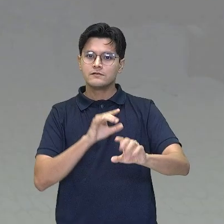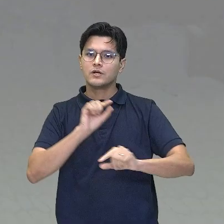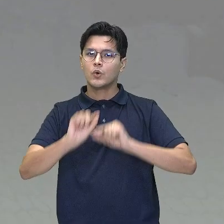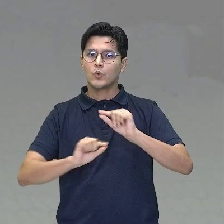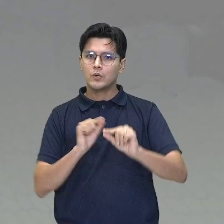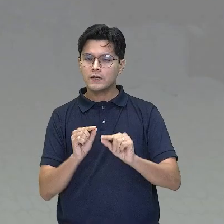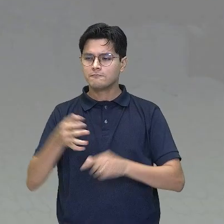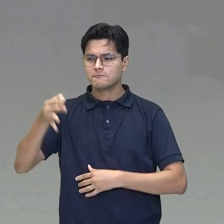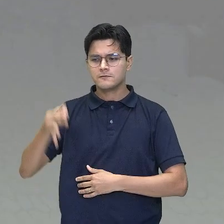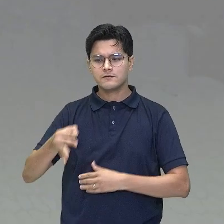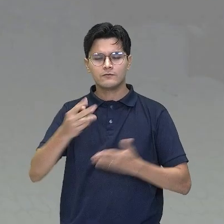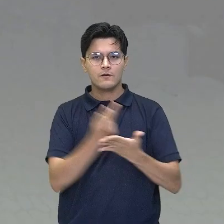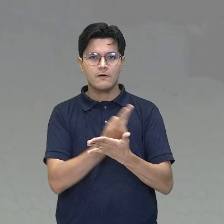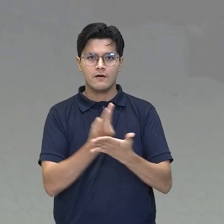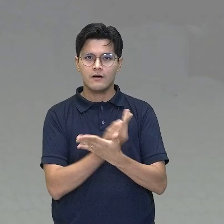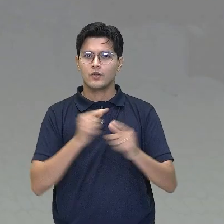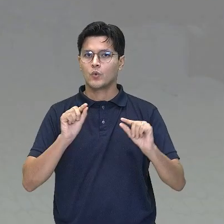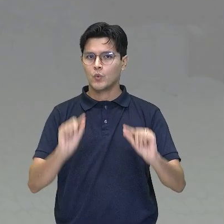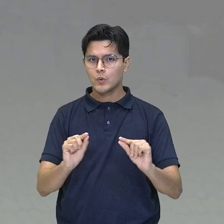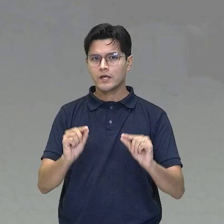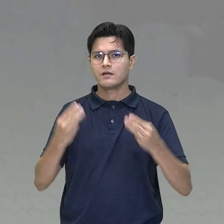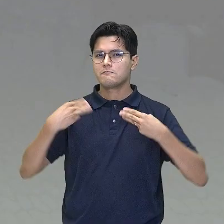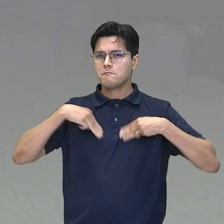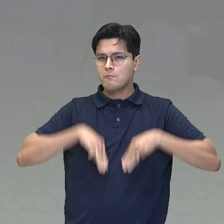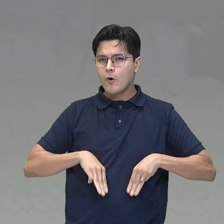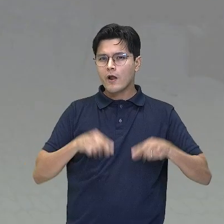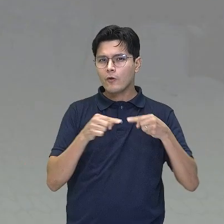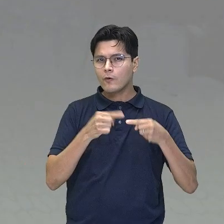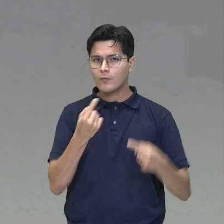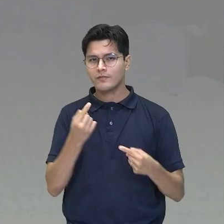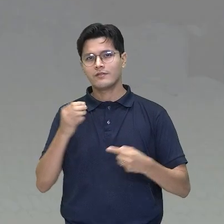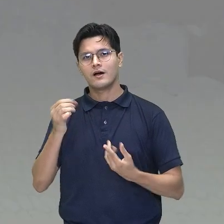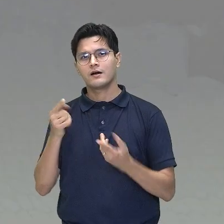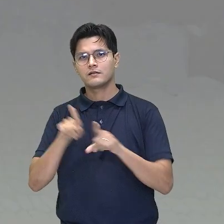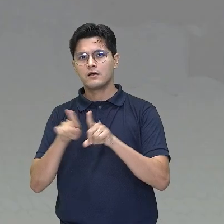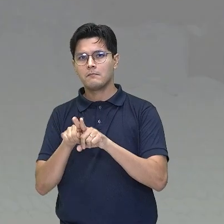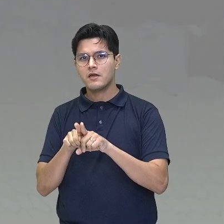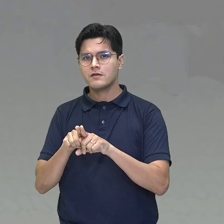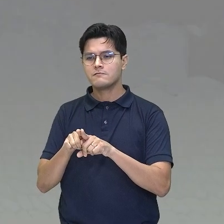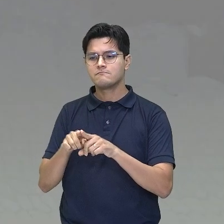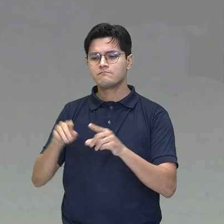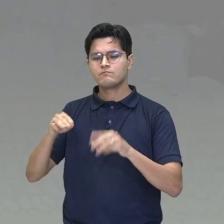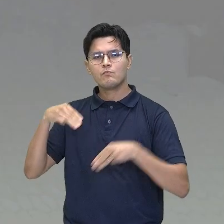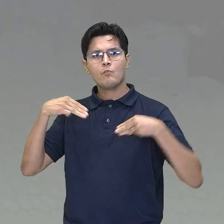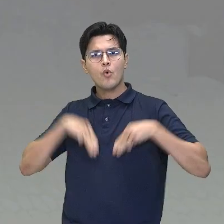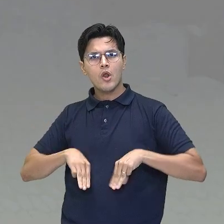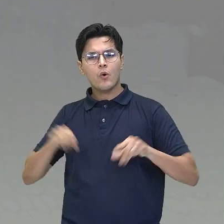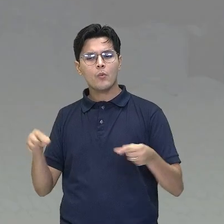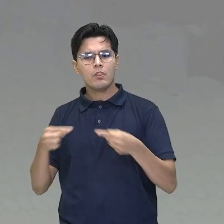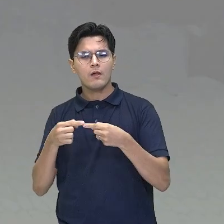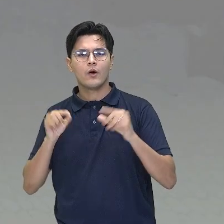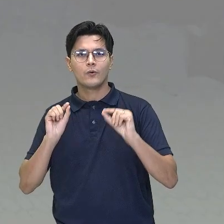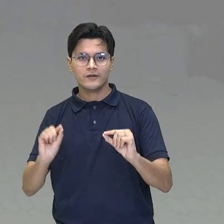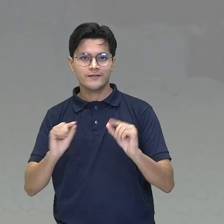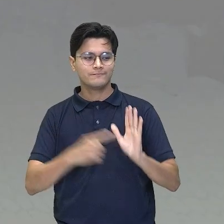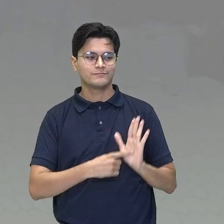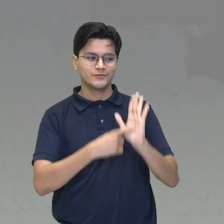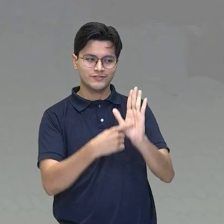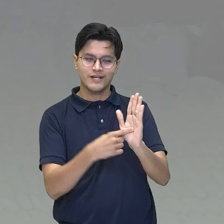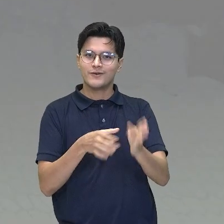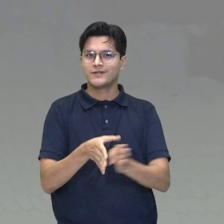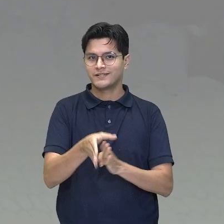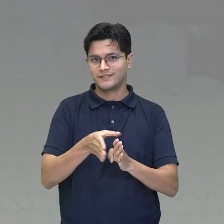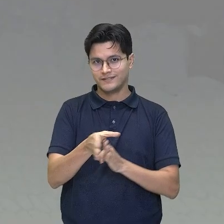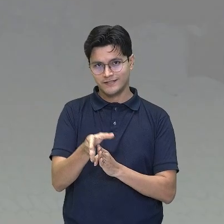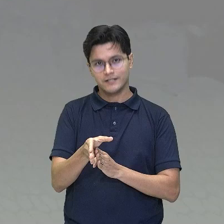ético fazer, o que é moral e o que não é moral. Seja no âmbito religioso, na comunidade religiosa que